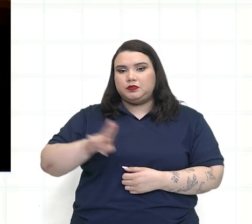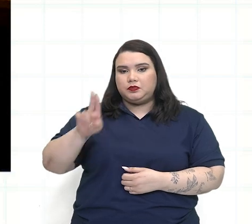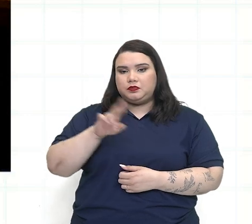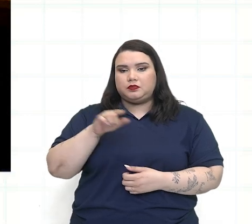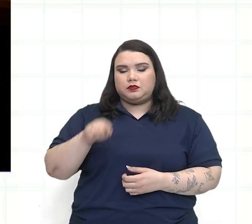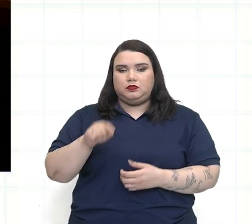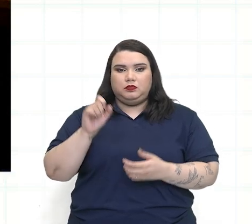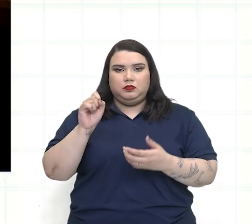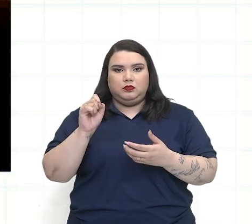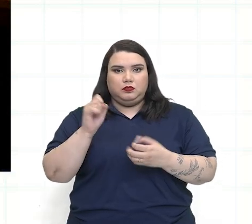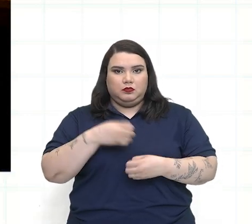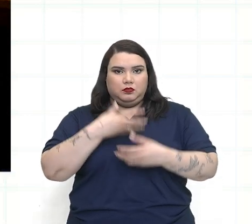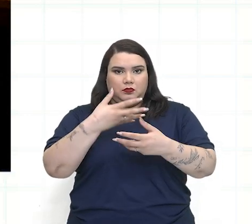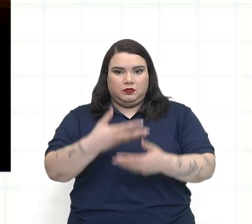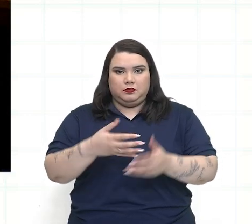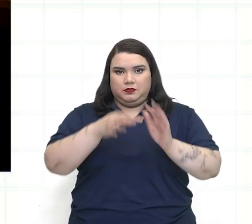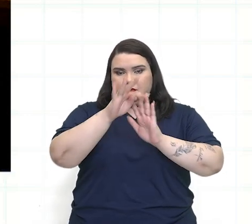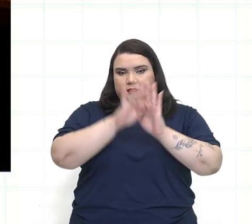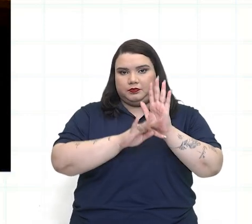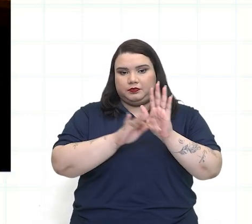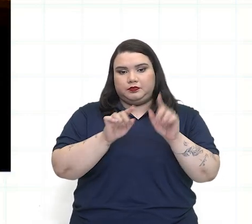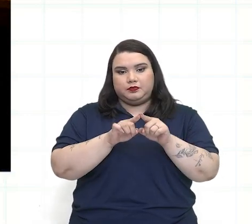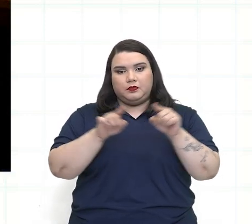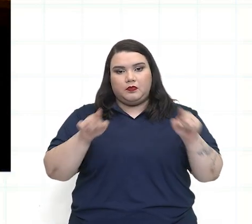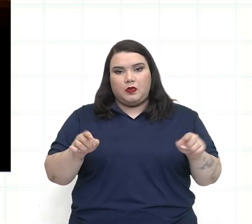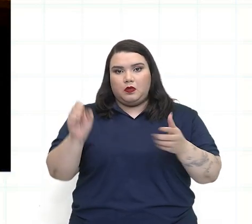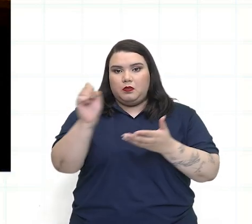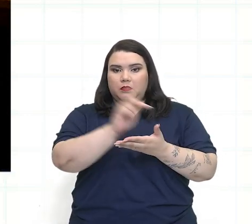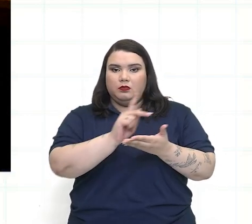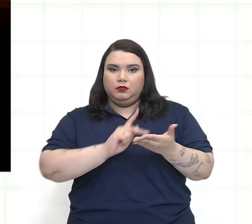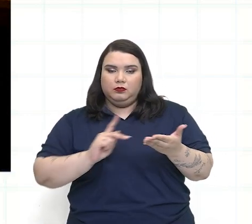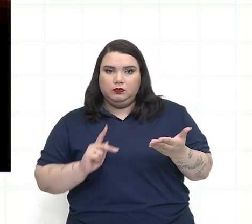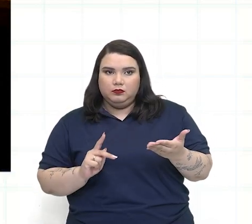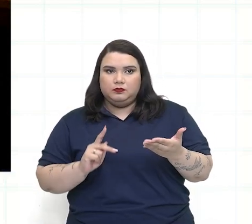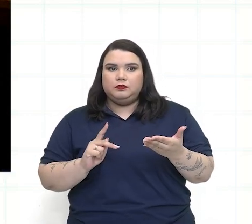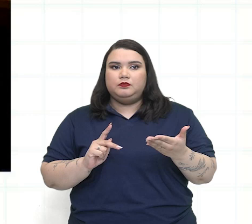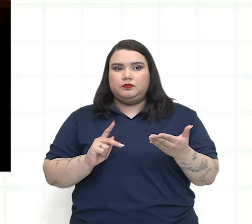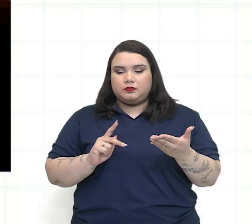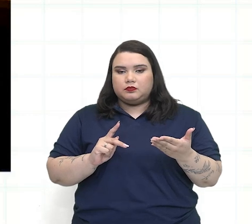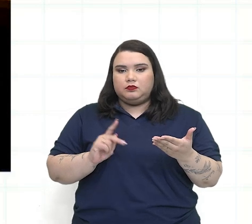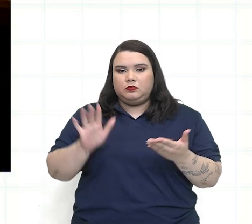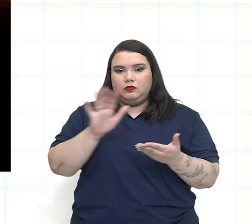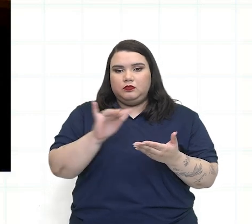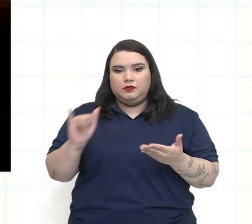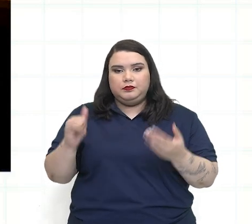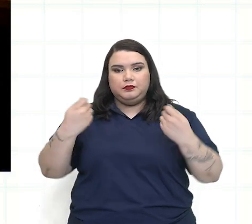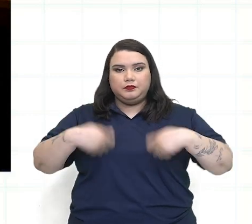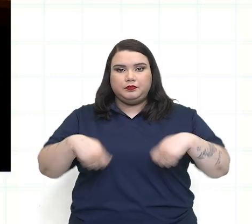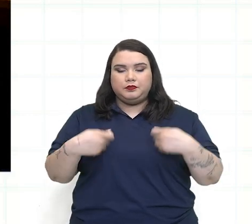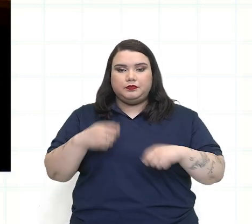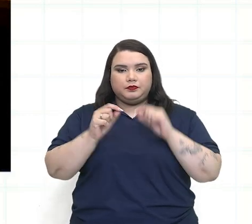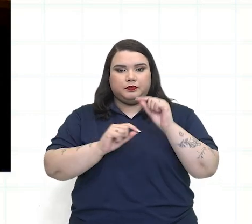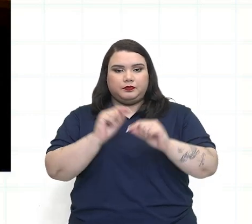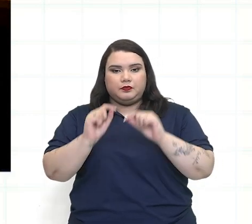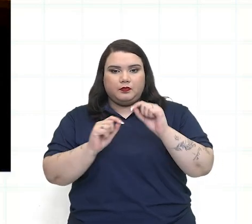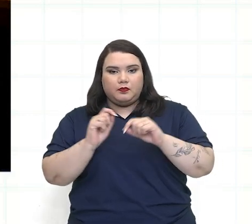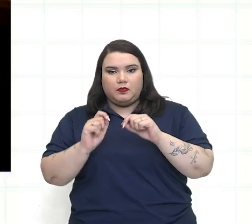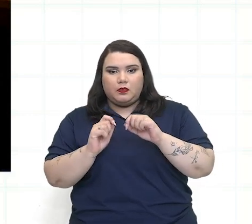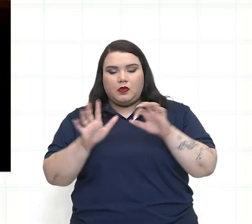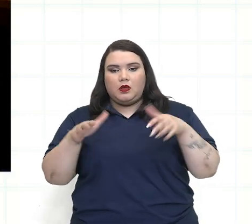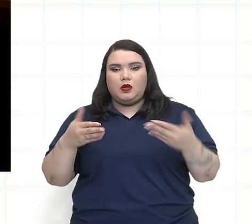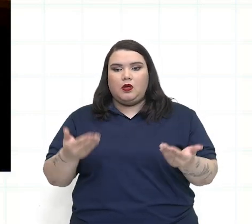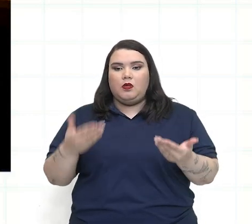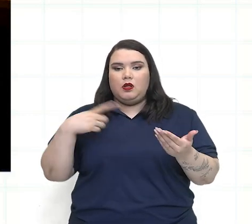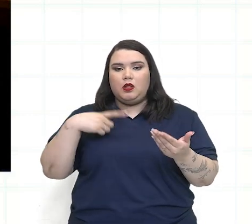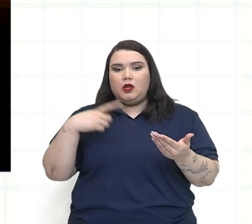dentro desses textos. Mas no poema em si, ela vai ser necessária justamente para dar